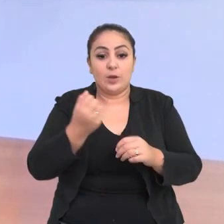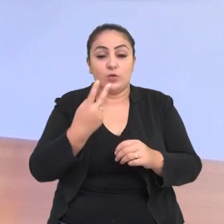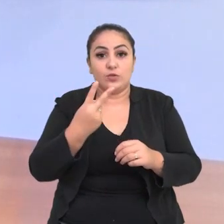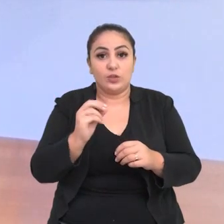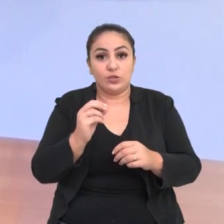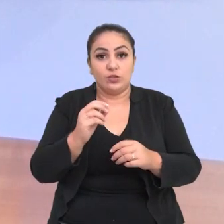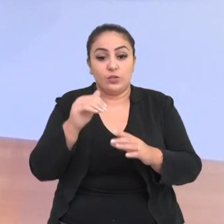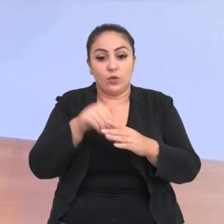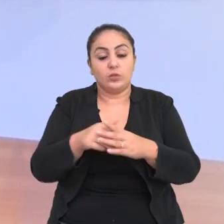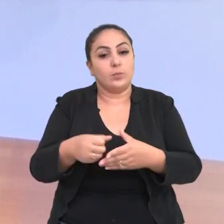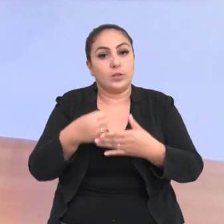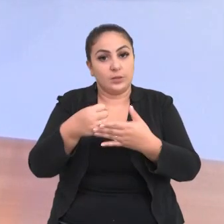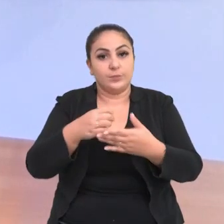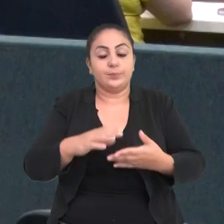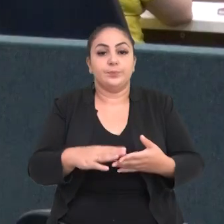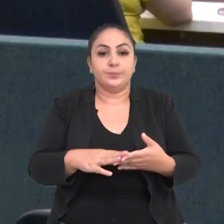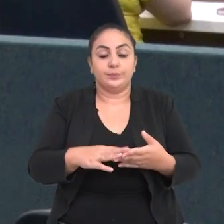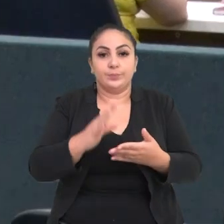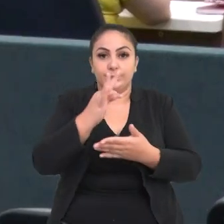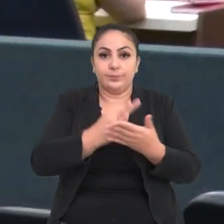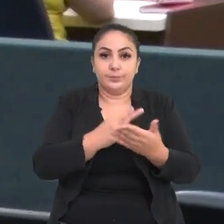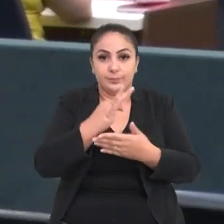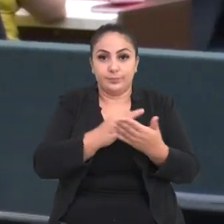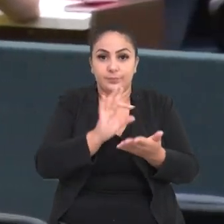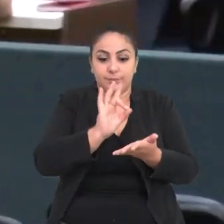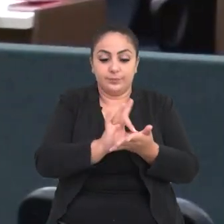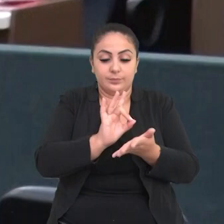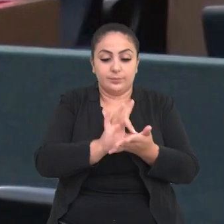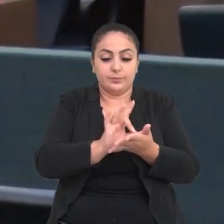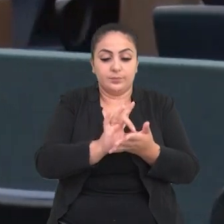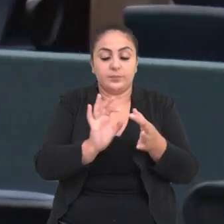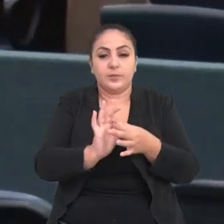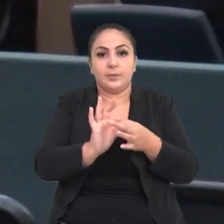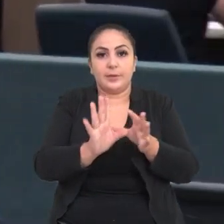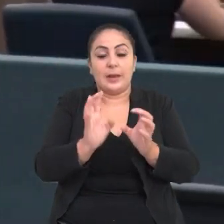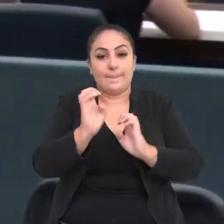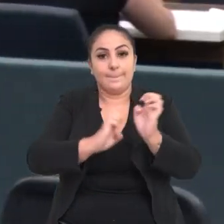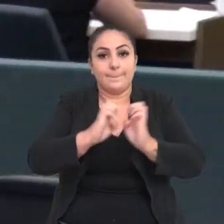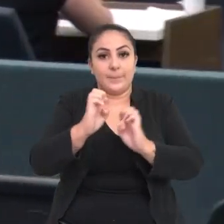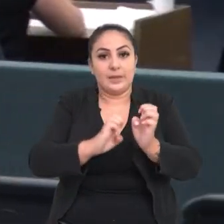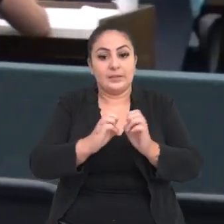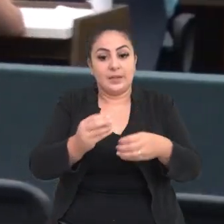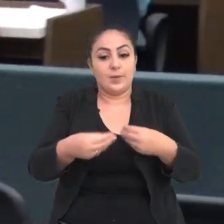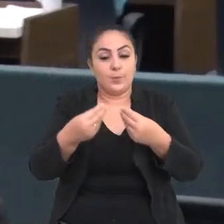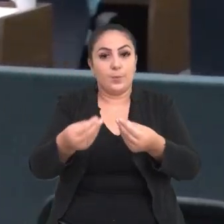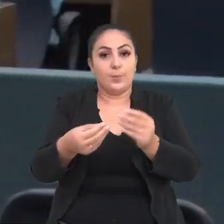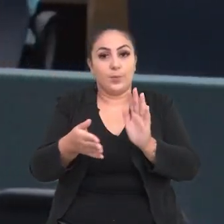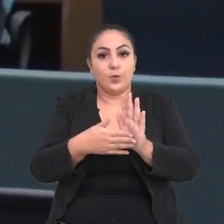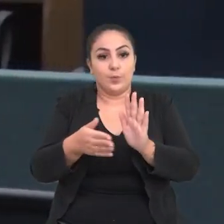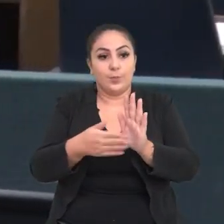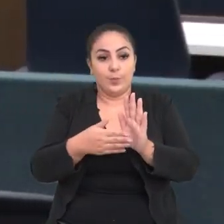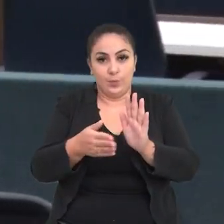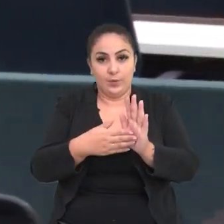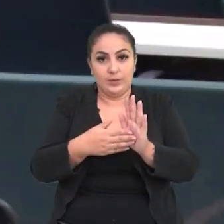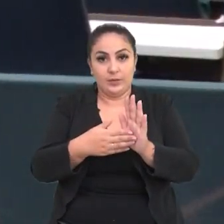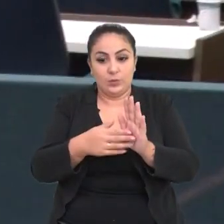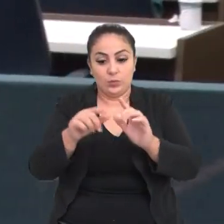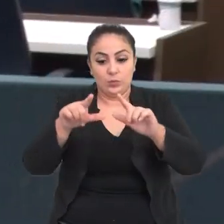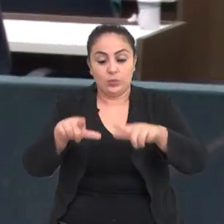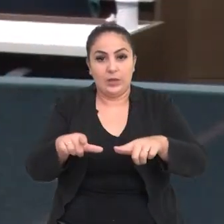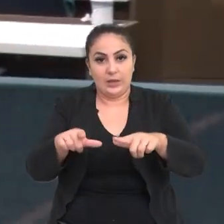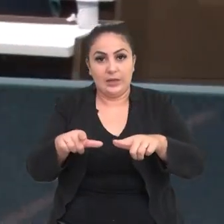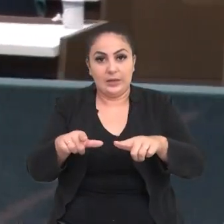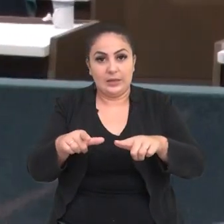20 votos favoráveis. O texto original autoriza a empresa a oferecer o imóvel em